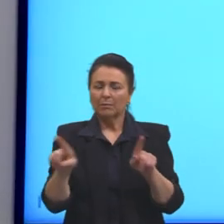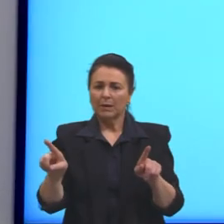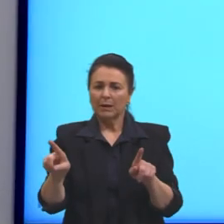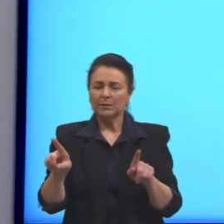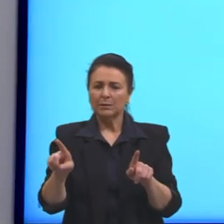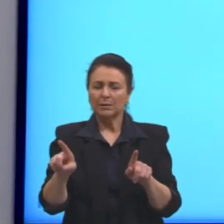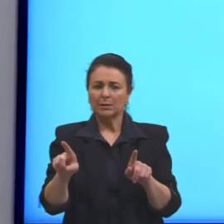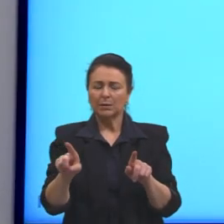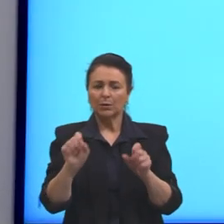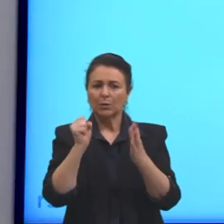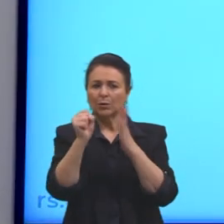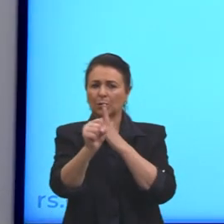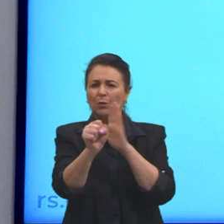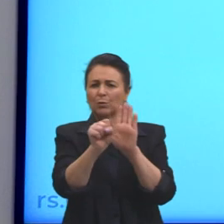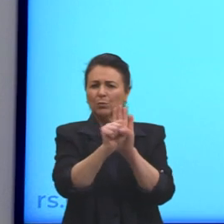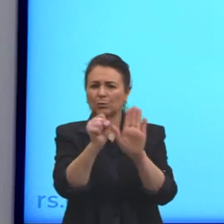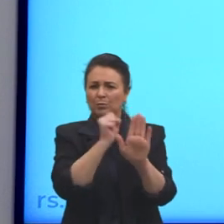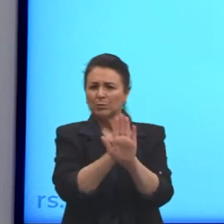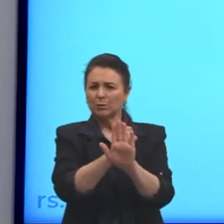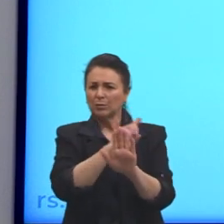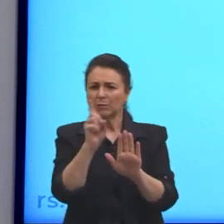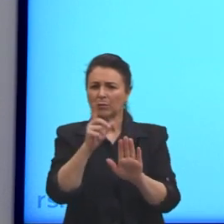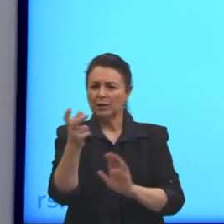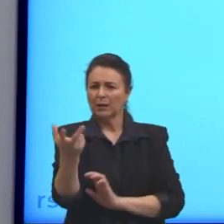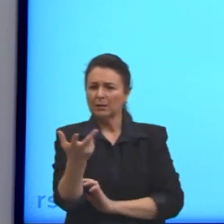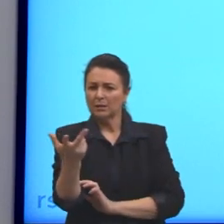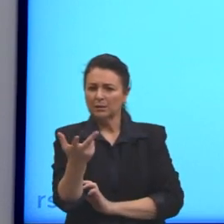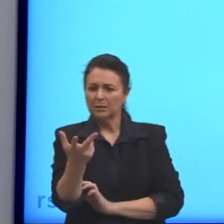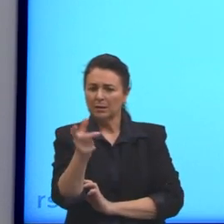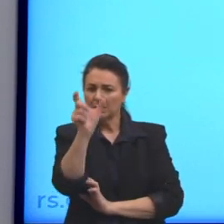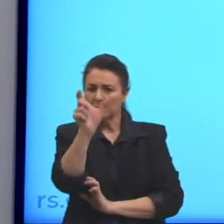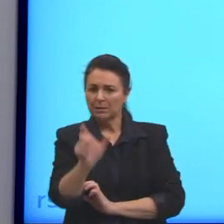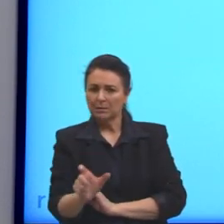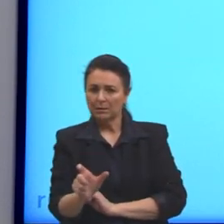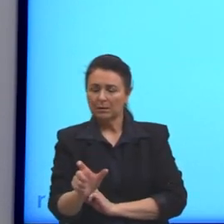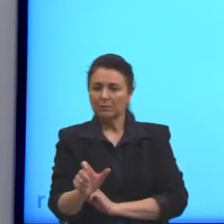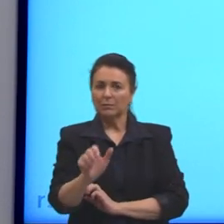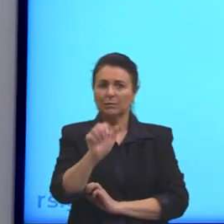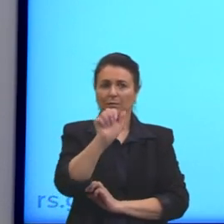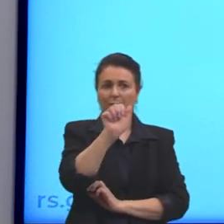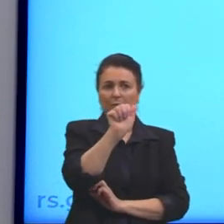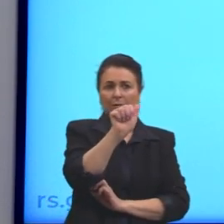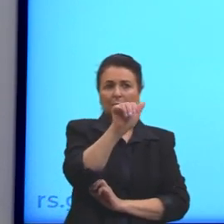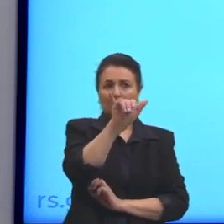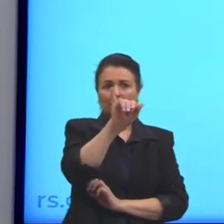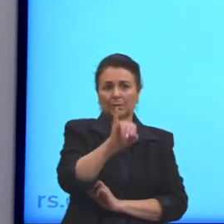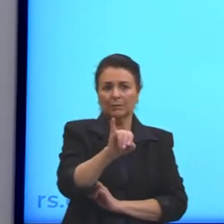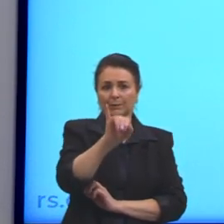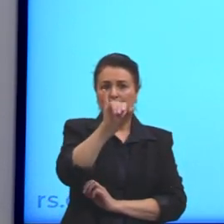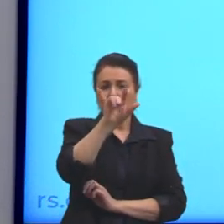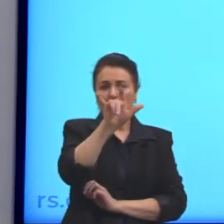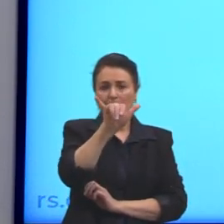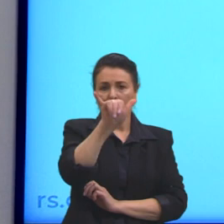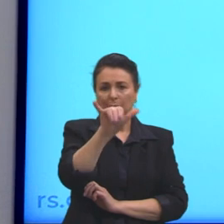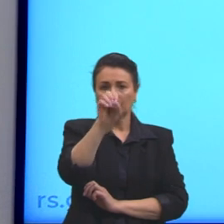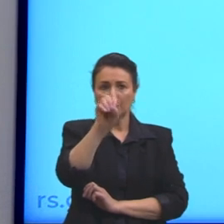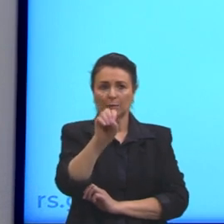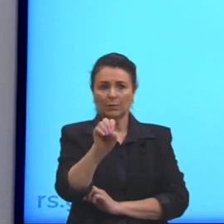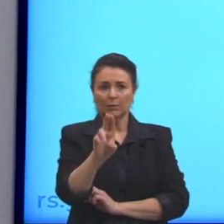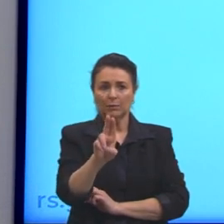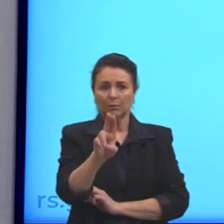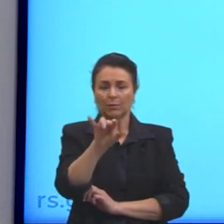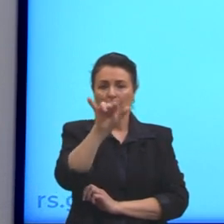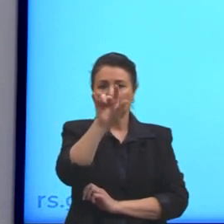o meu sujeito não for terceira pessoa Esse é meu sujeito foram ai um eu Wii U com